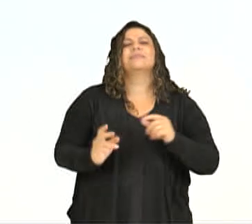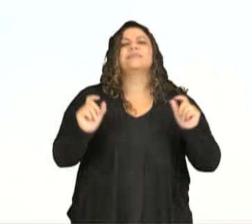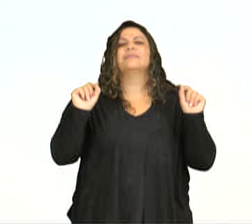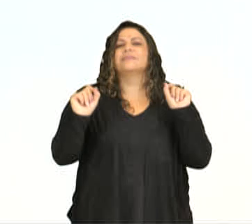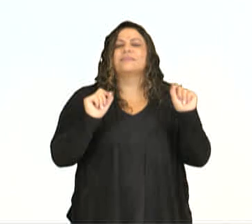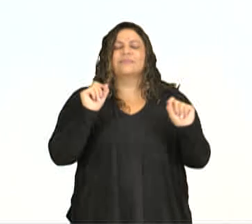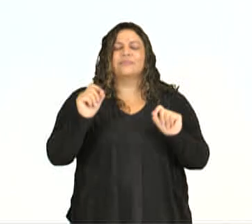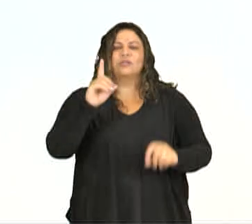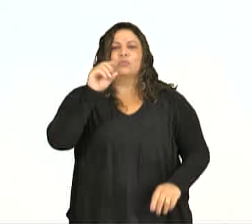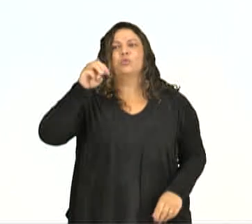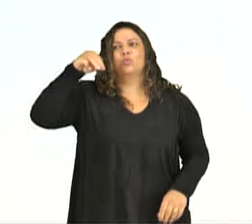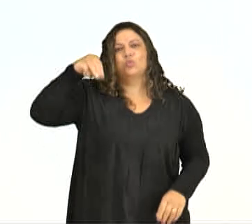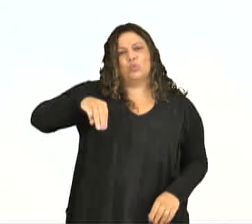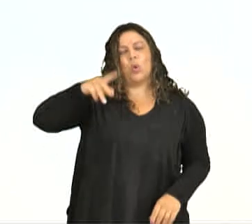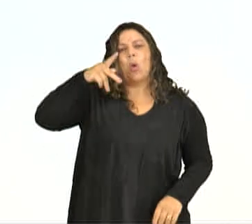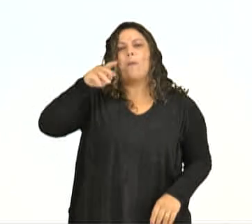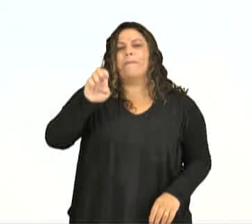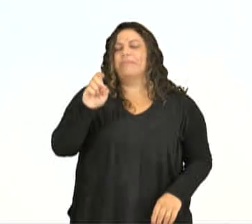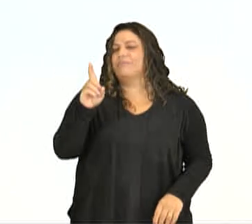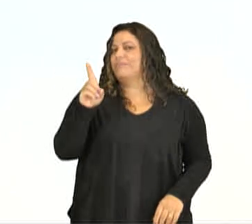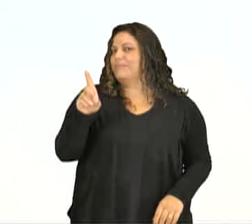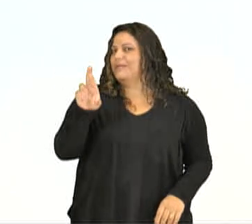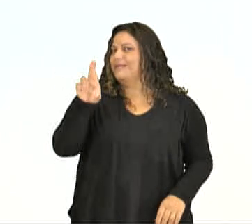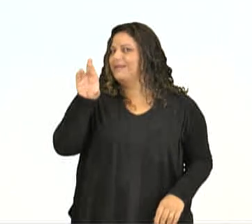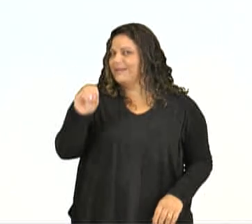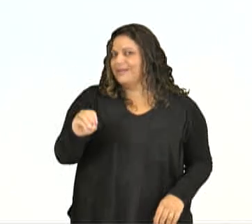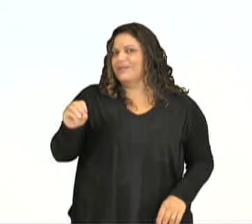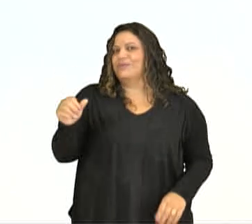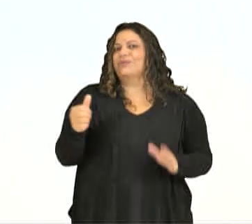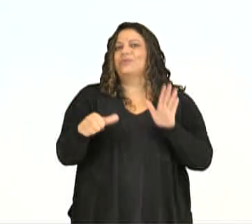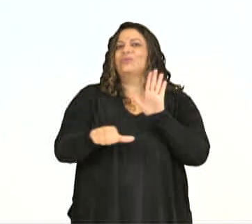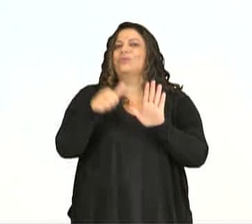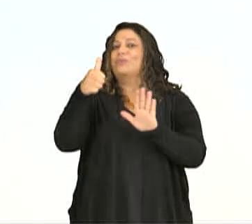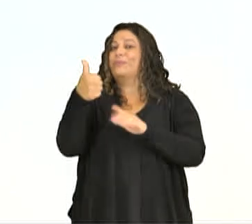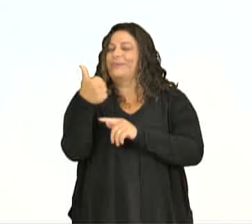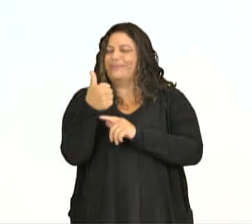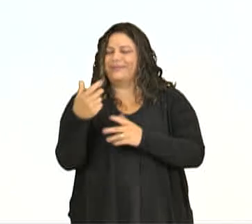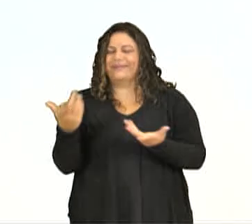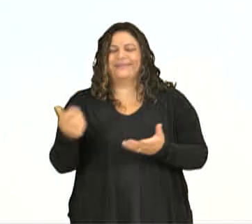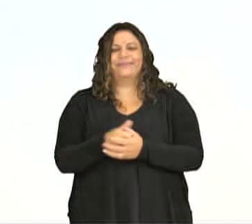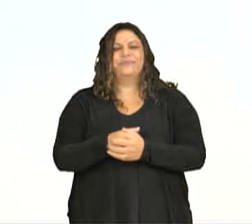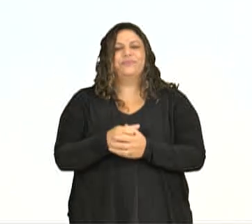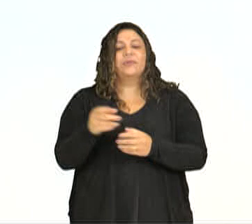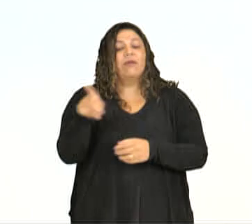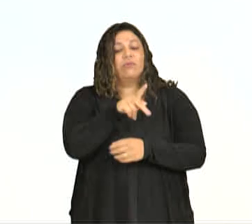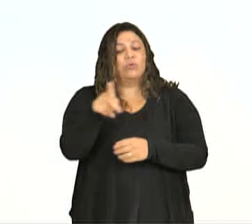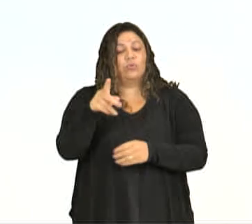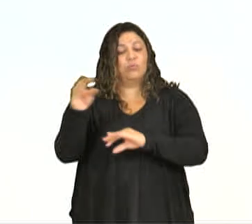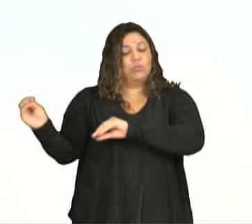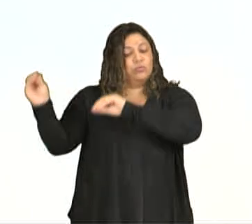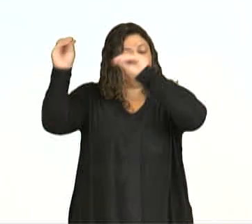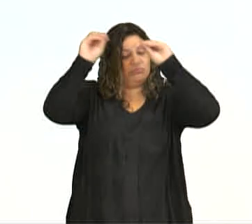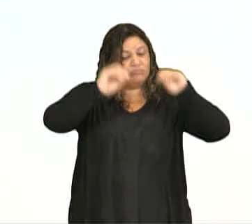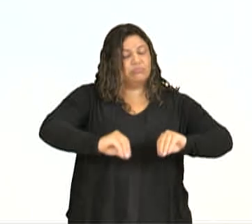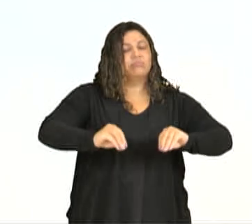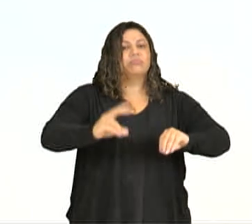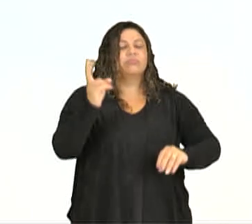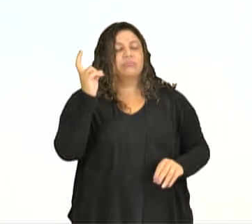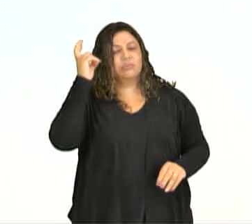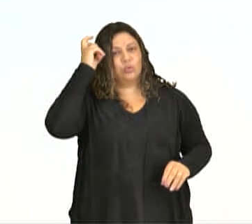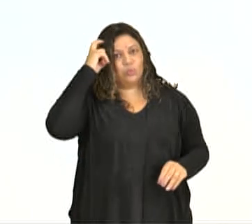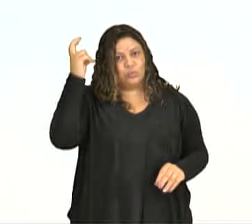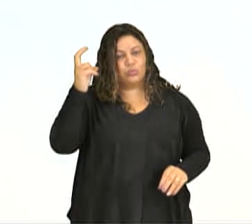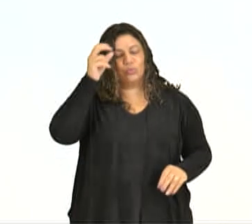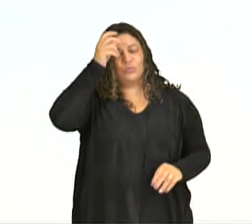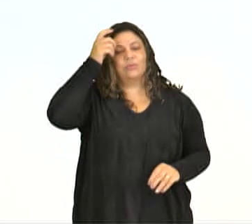por Dom Pedro I. Então veio o professor, trouxe a cultura da valsa, trouxe a dança, o ritmo, e Dom Pedro